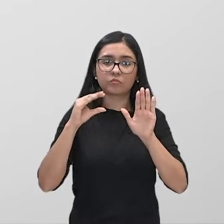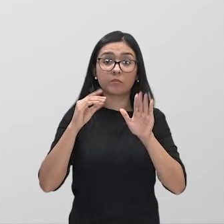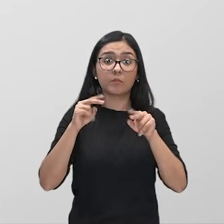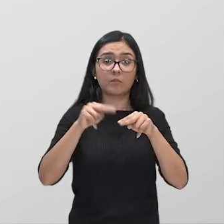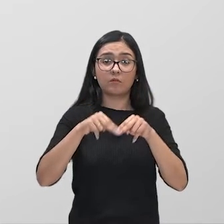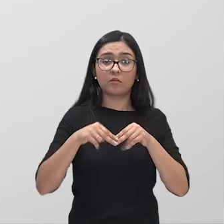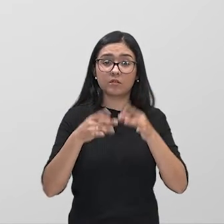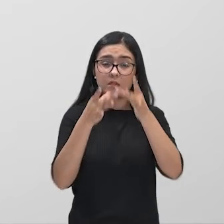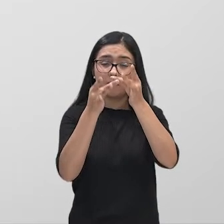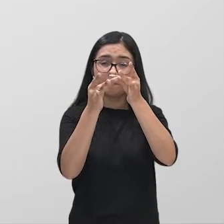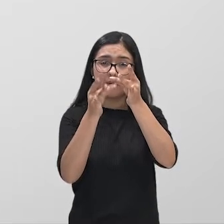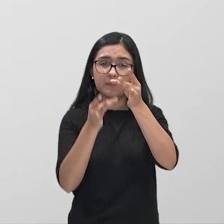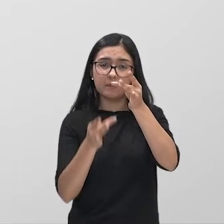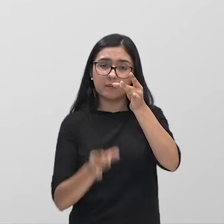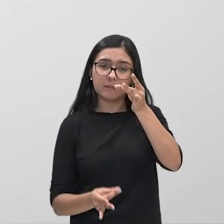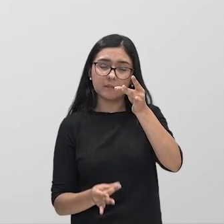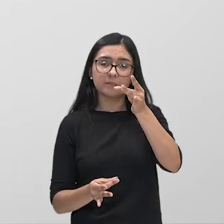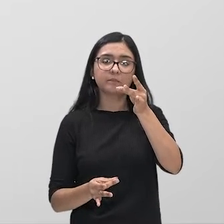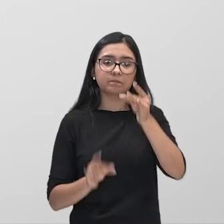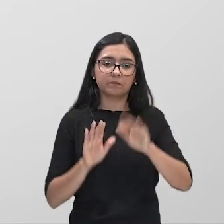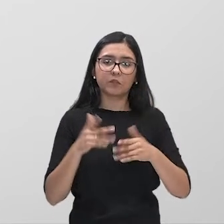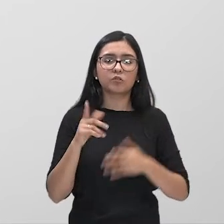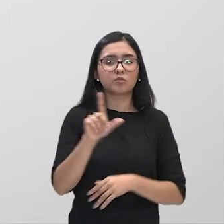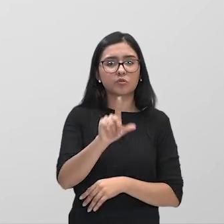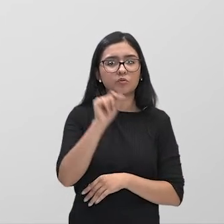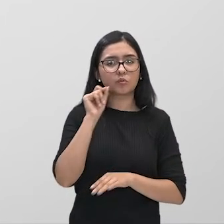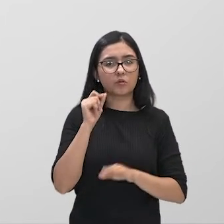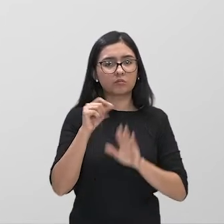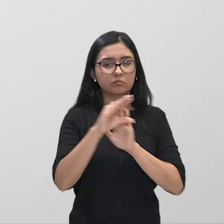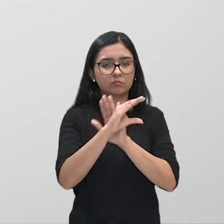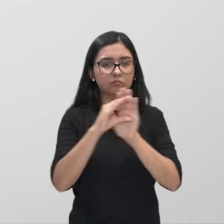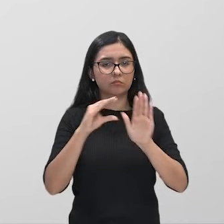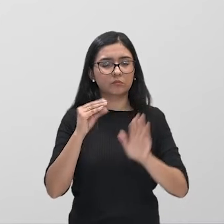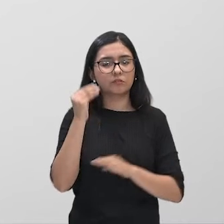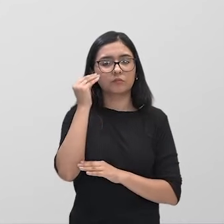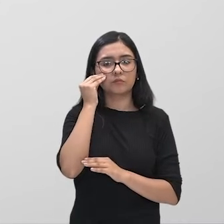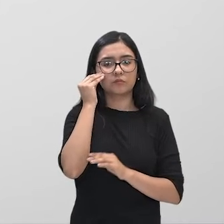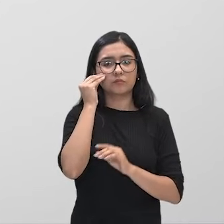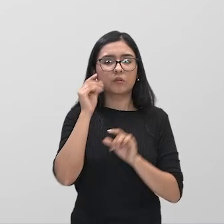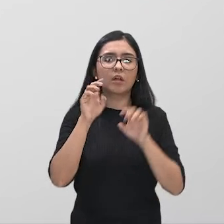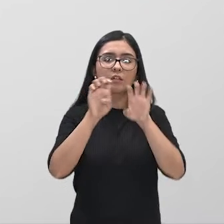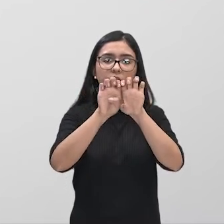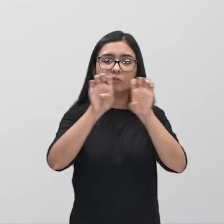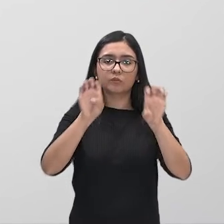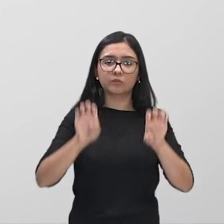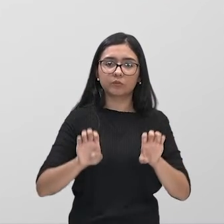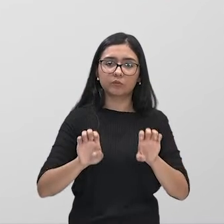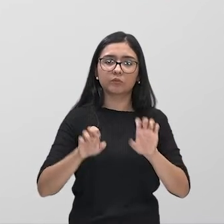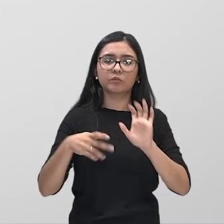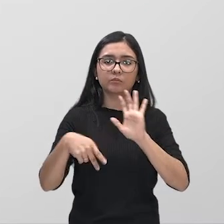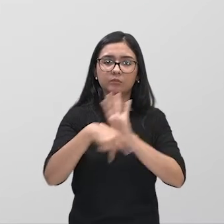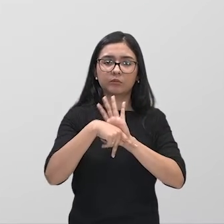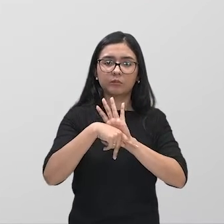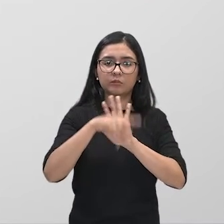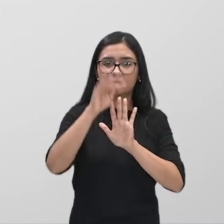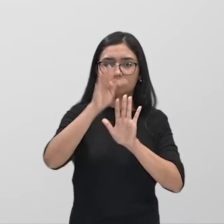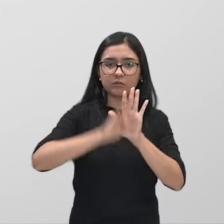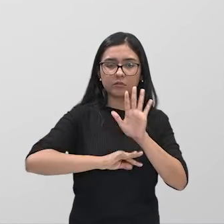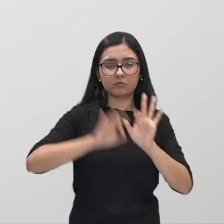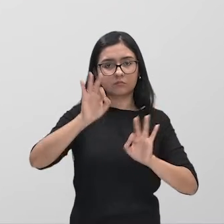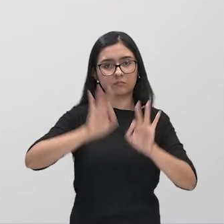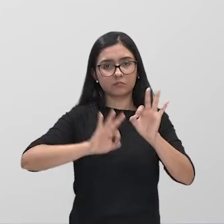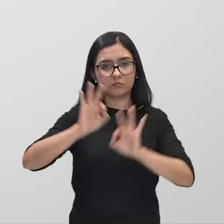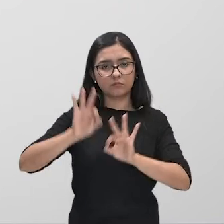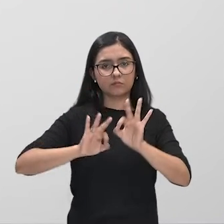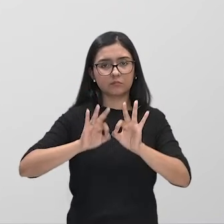bem longa, né, e a gente vai verificar a estrutura, né, a estrutura